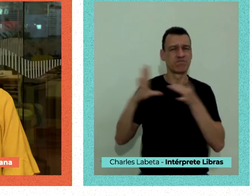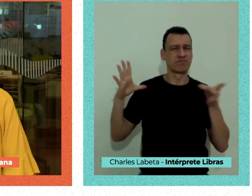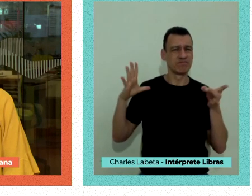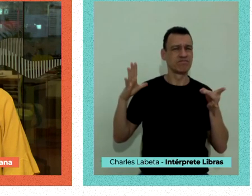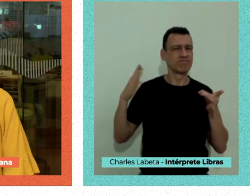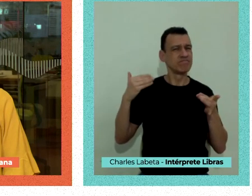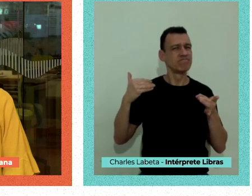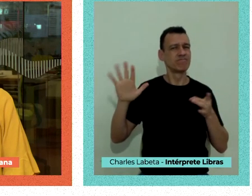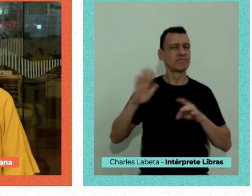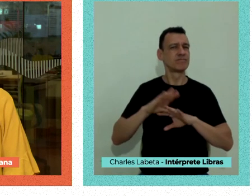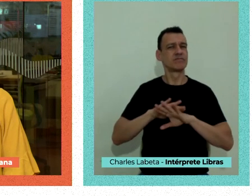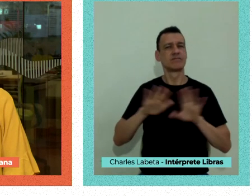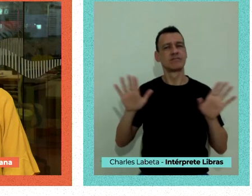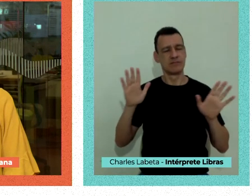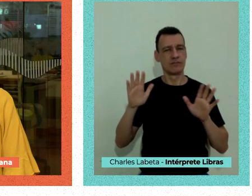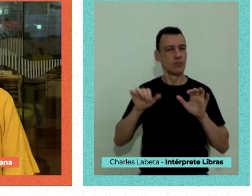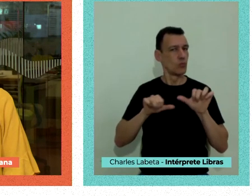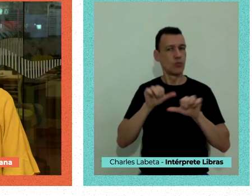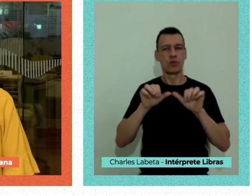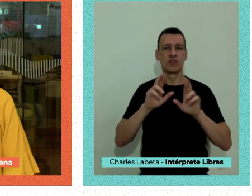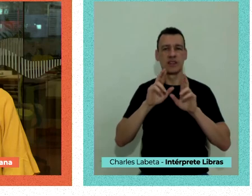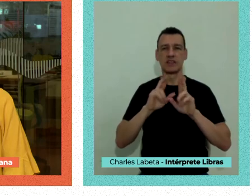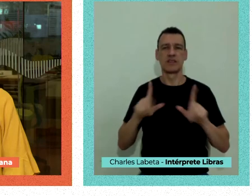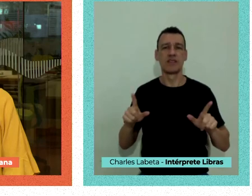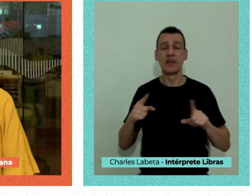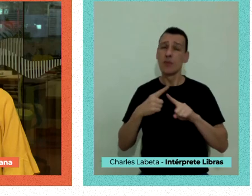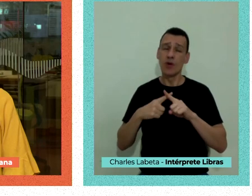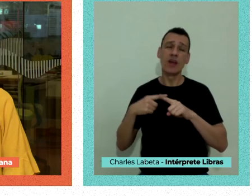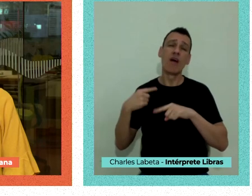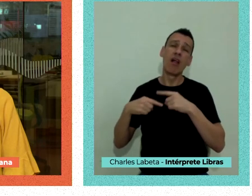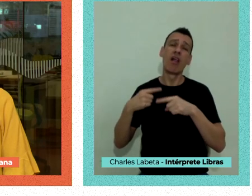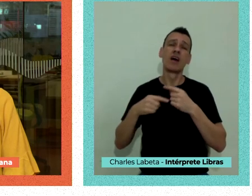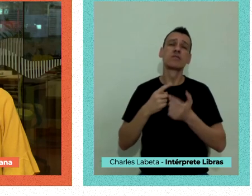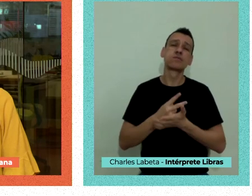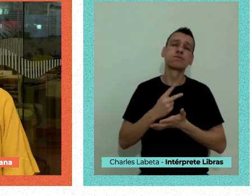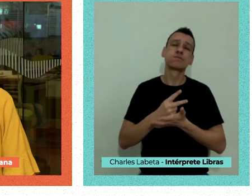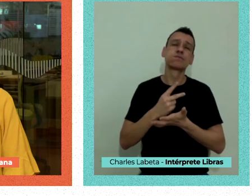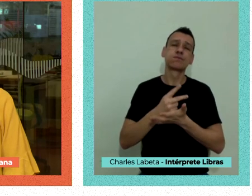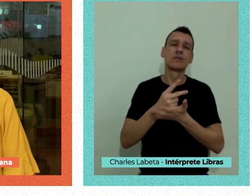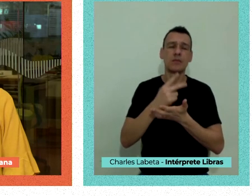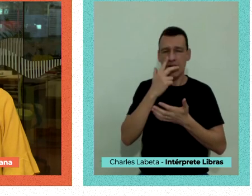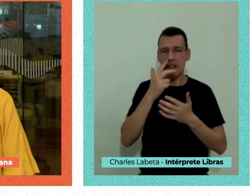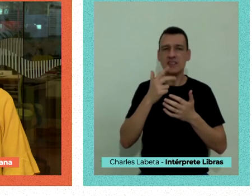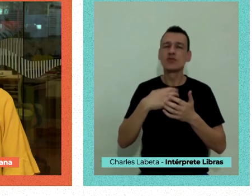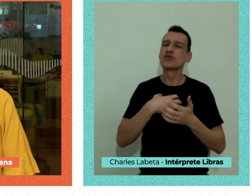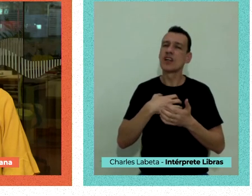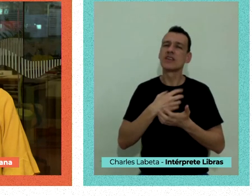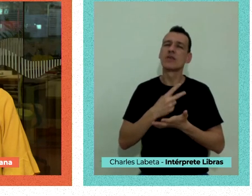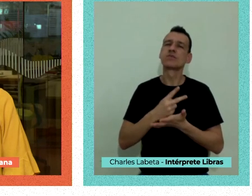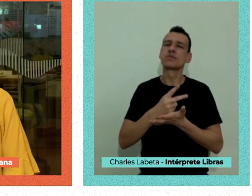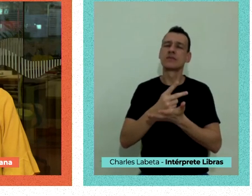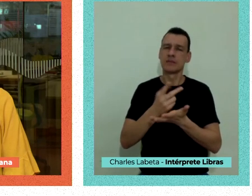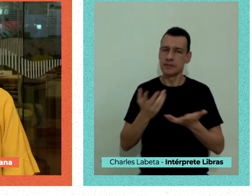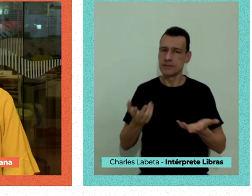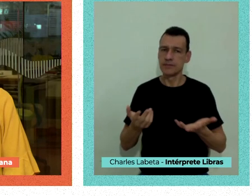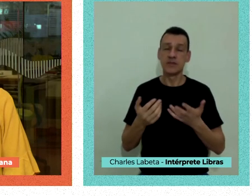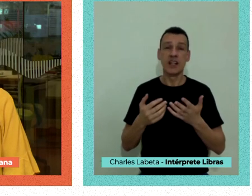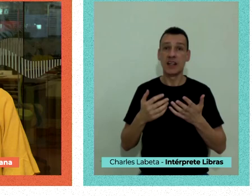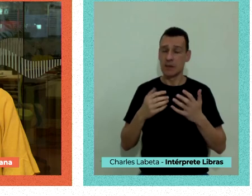se tornam um padrão para nós. Então, para romper, é um pouco mais difícil de se